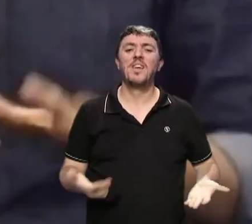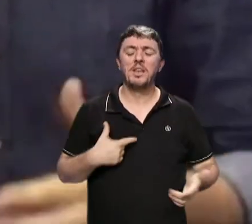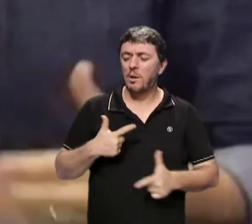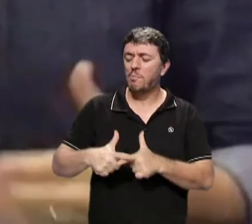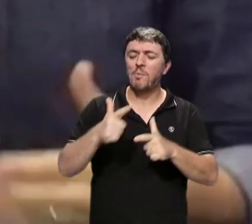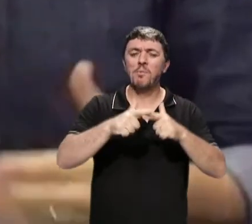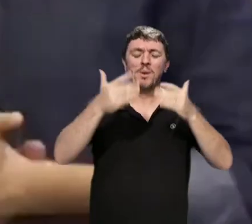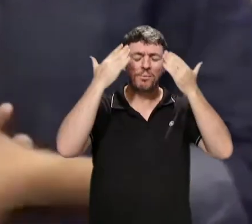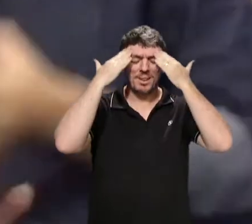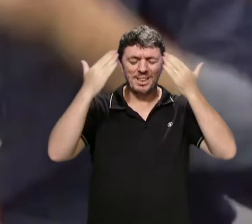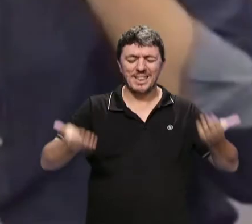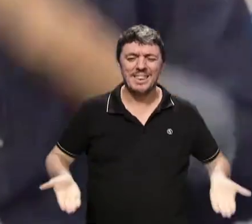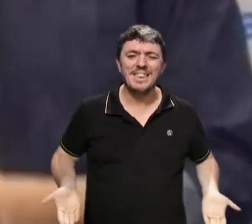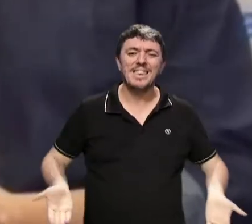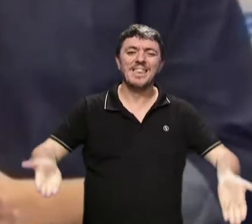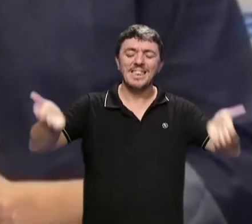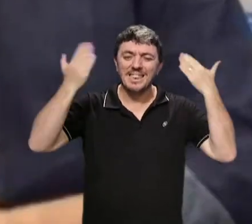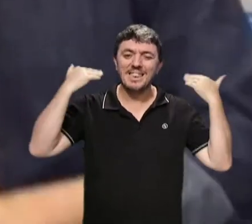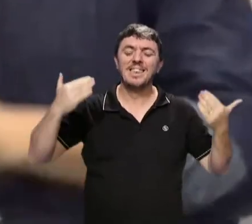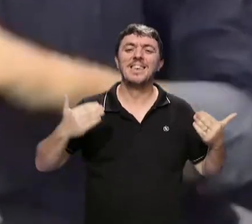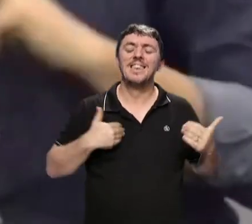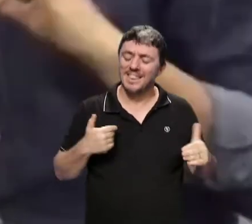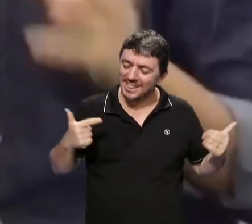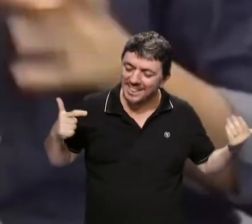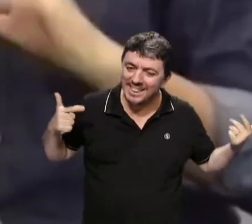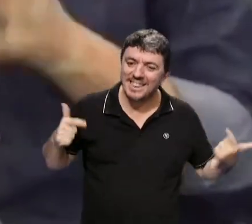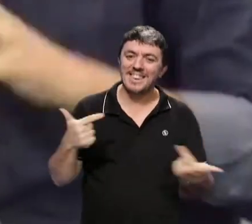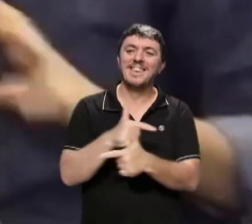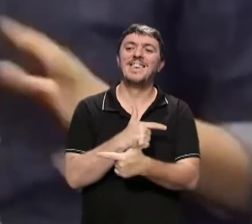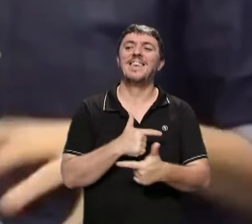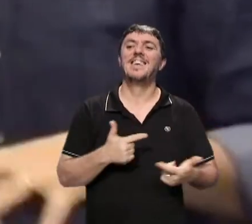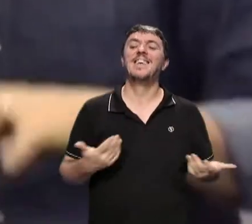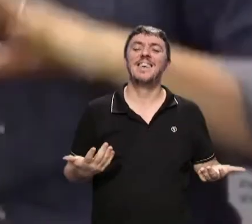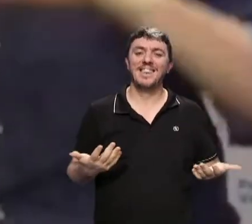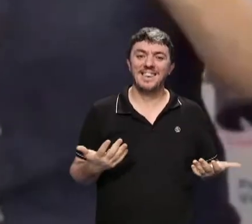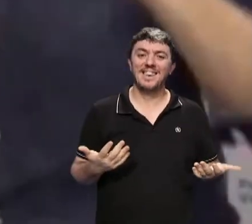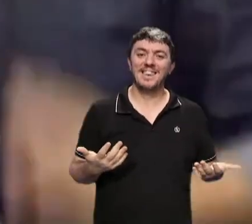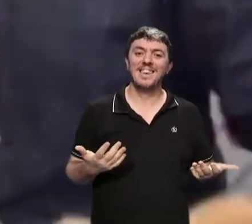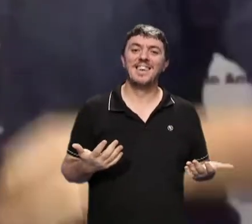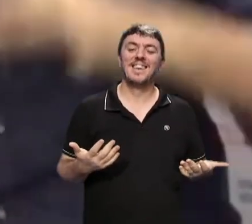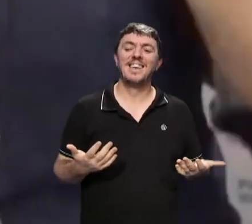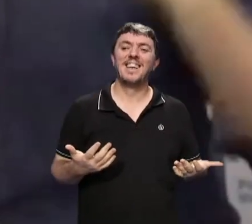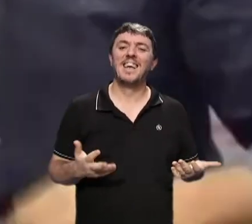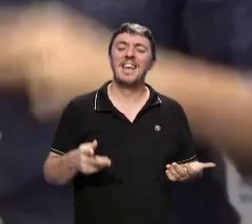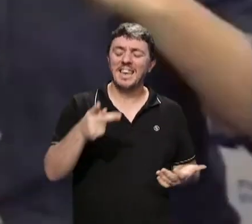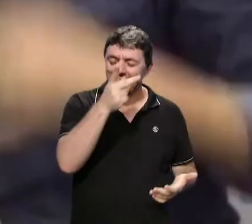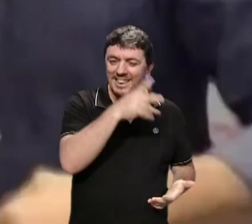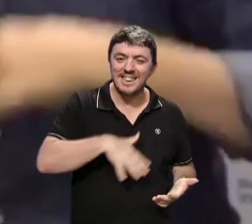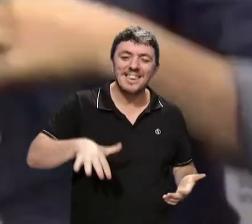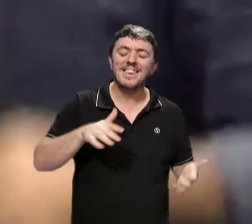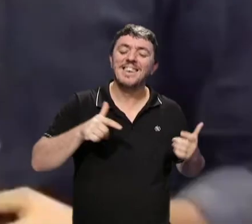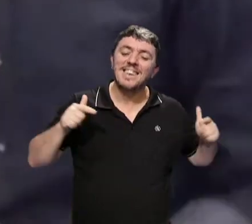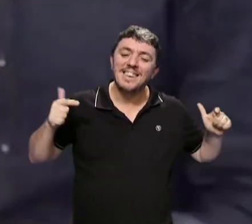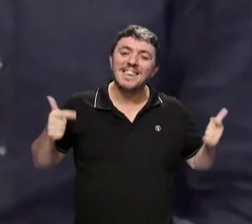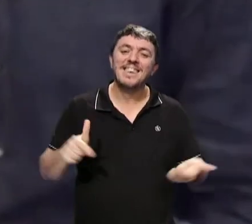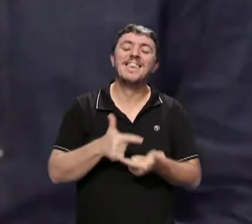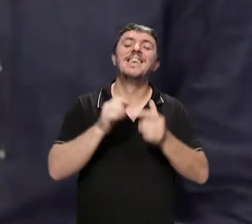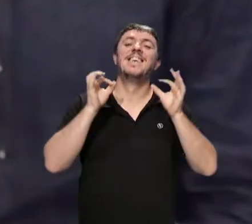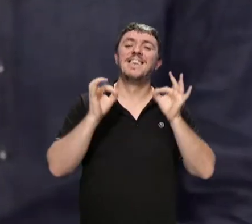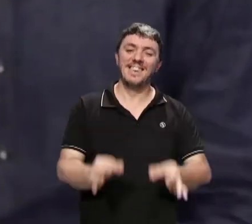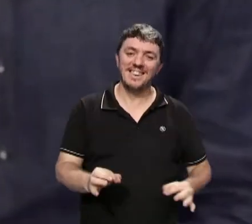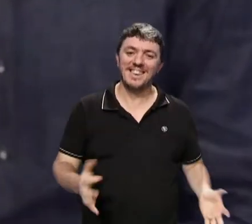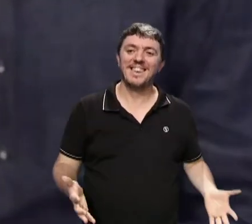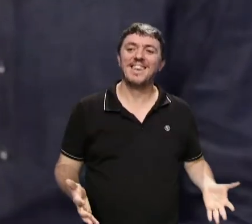uma hora e meia e dar risada. E eu isso eu posso garantir. A gente já fez algumas pré-estreias e as pessoas dão risada mesmo. Dão